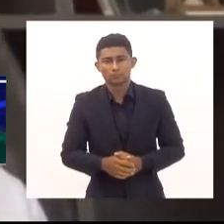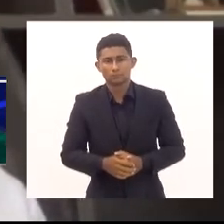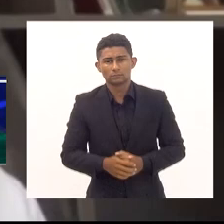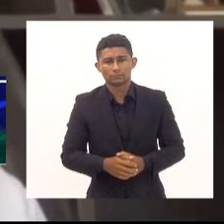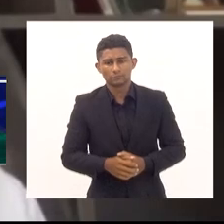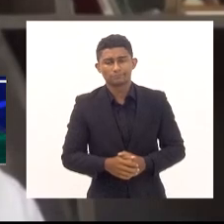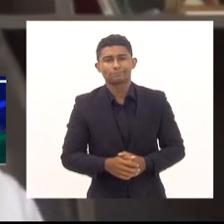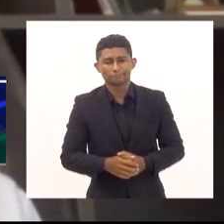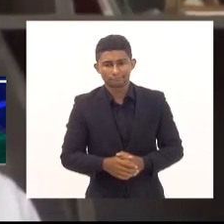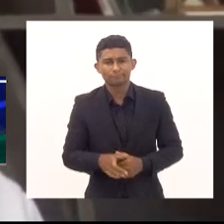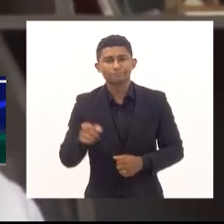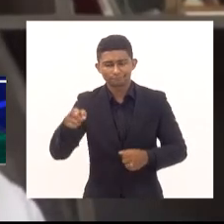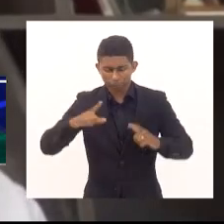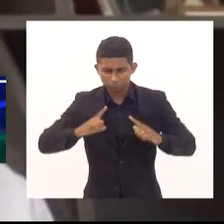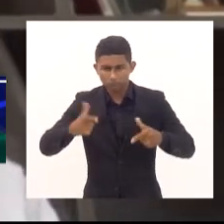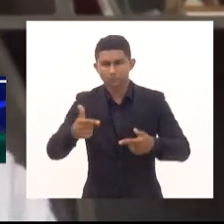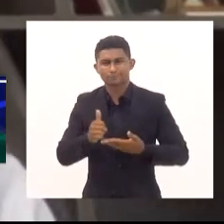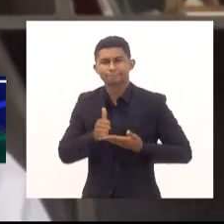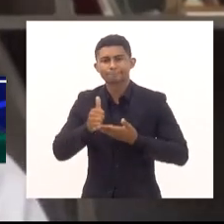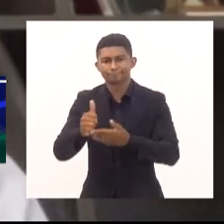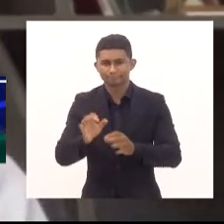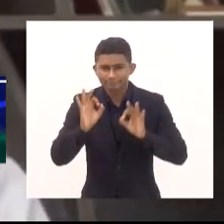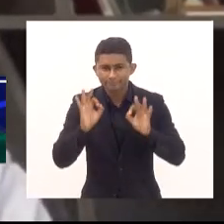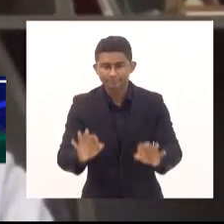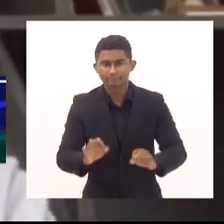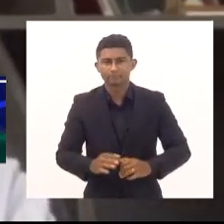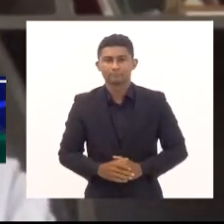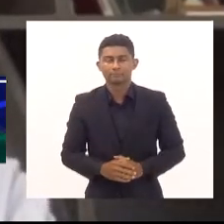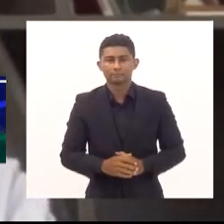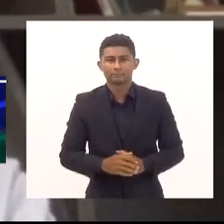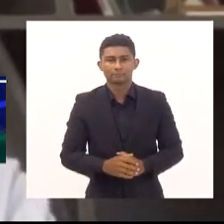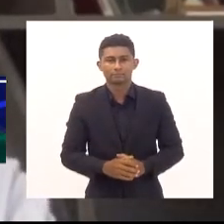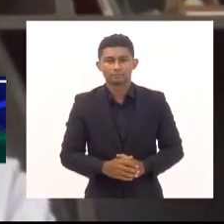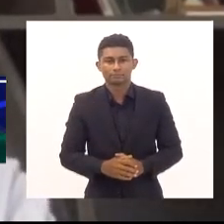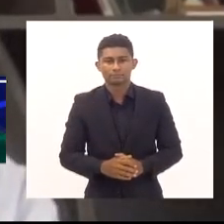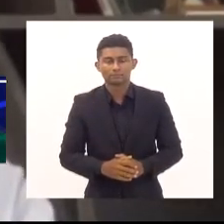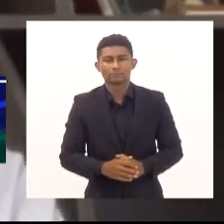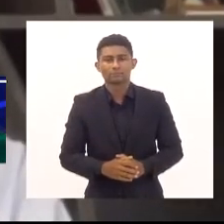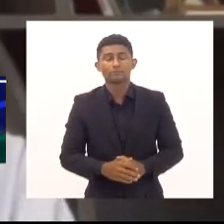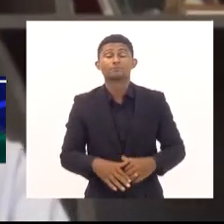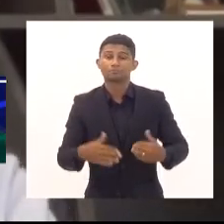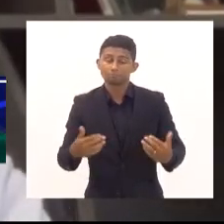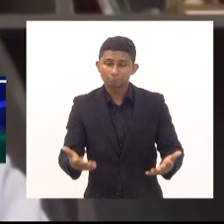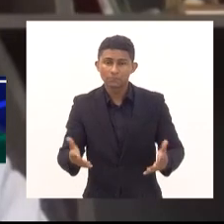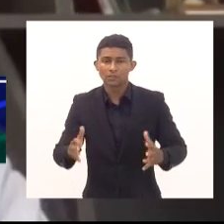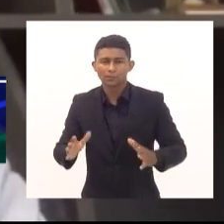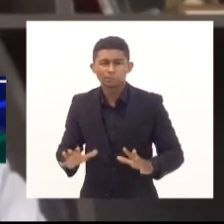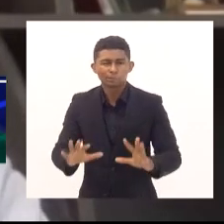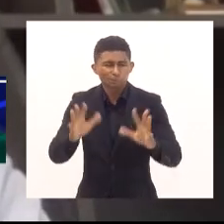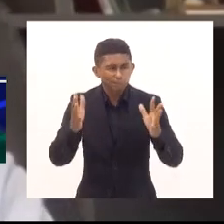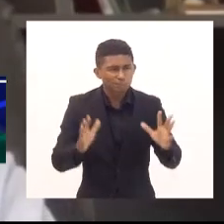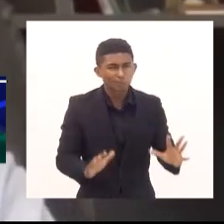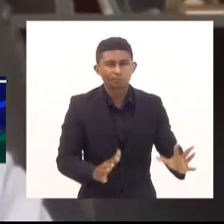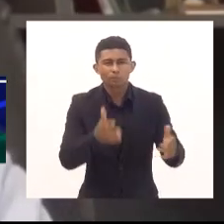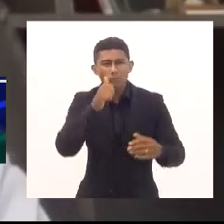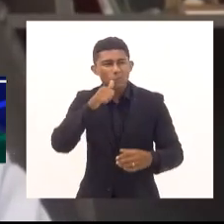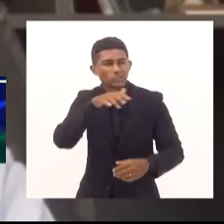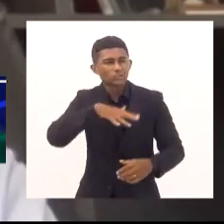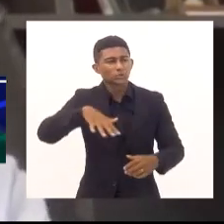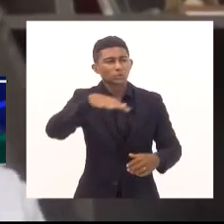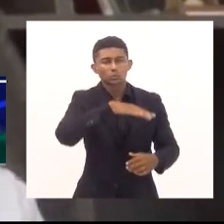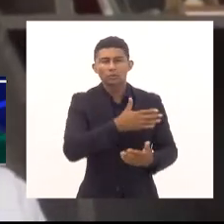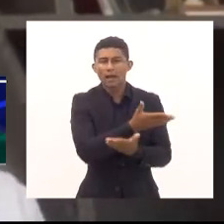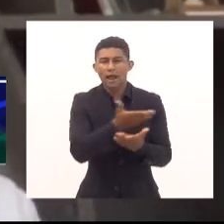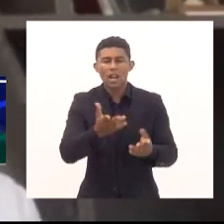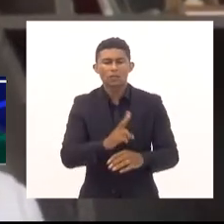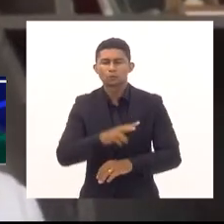apoiamos essa iniciativa, e você fomenta e fortalece o protagonismo da mulher.